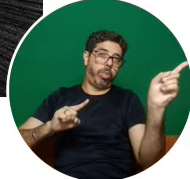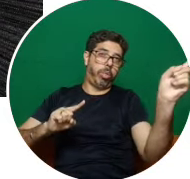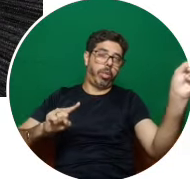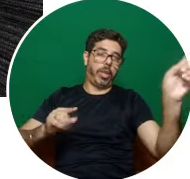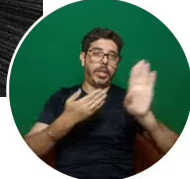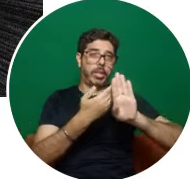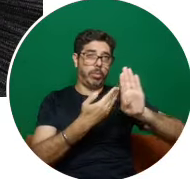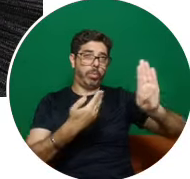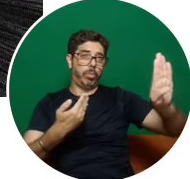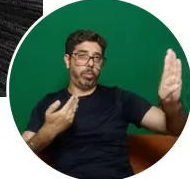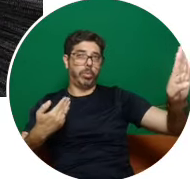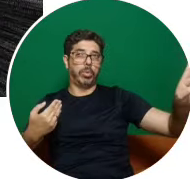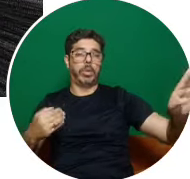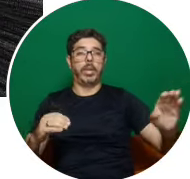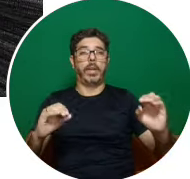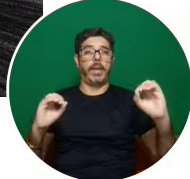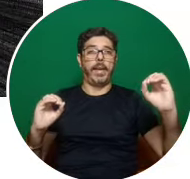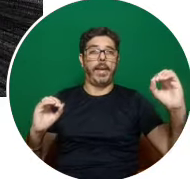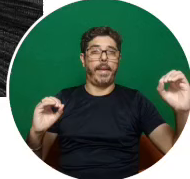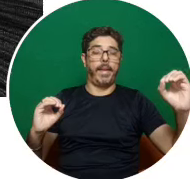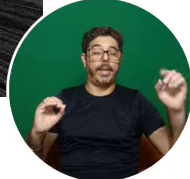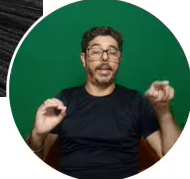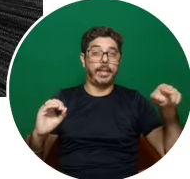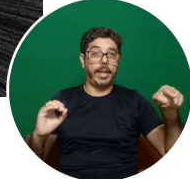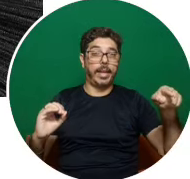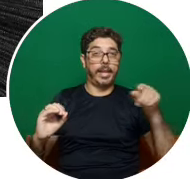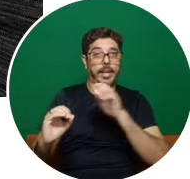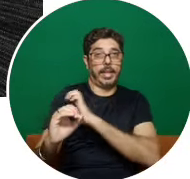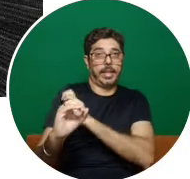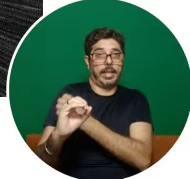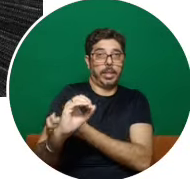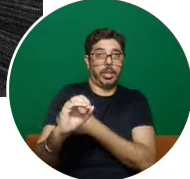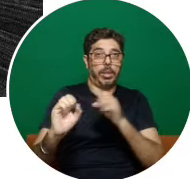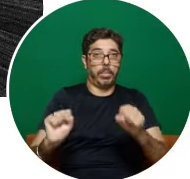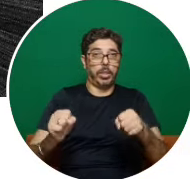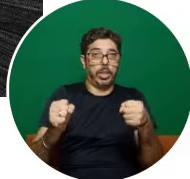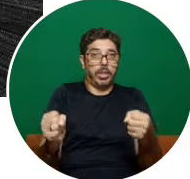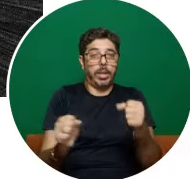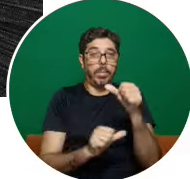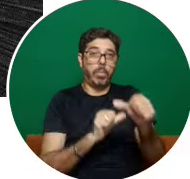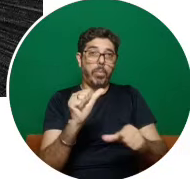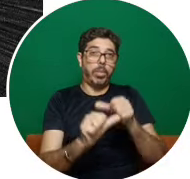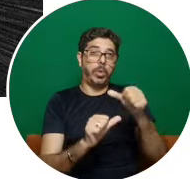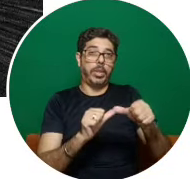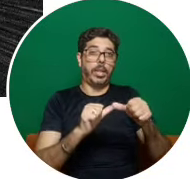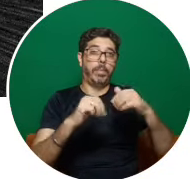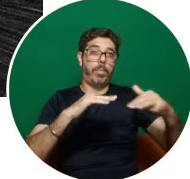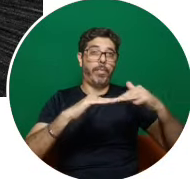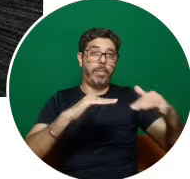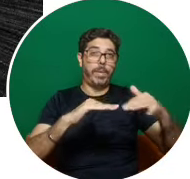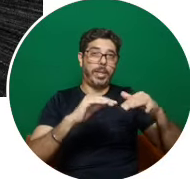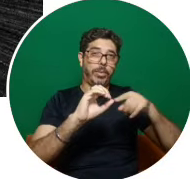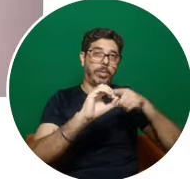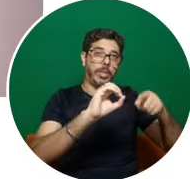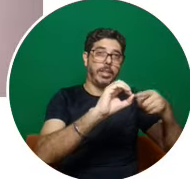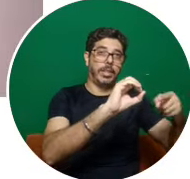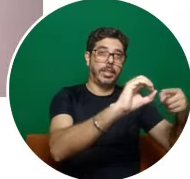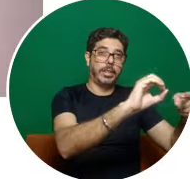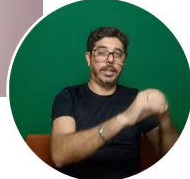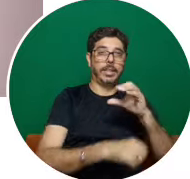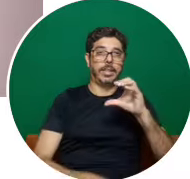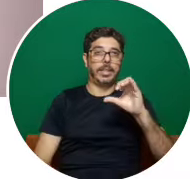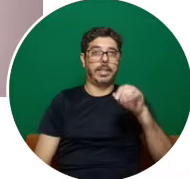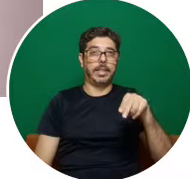solta, ela vai se acelerar na direção oposta à da esfera carregada, sendo repelida, e a sua energia potencial vai